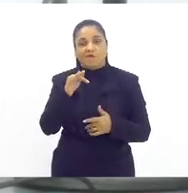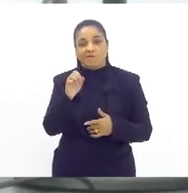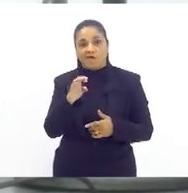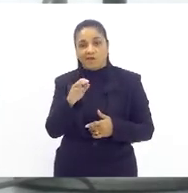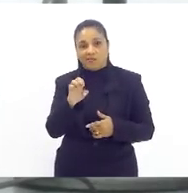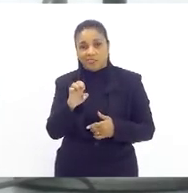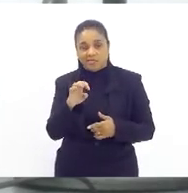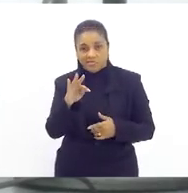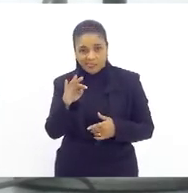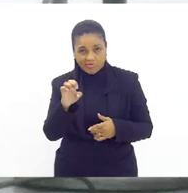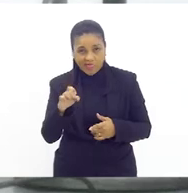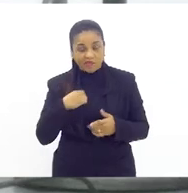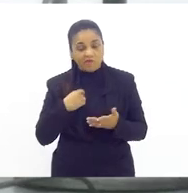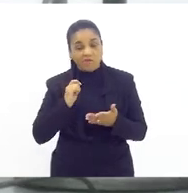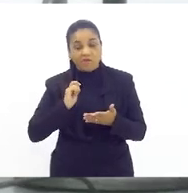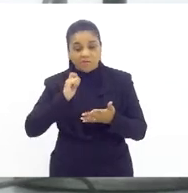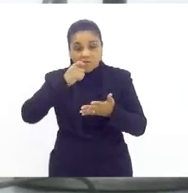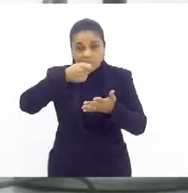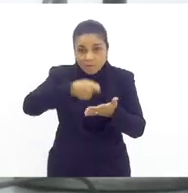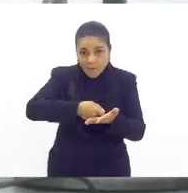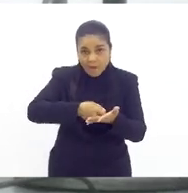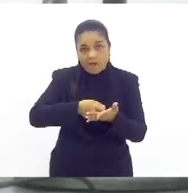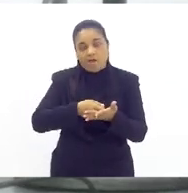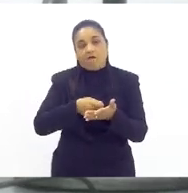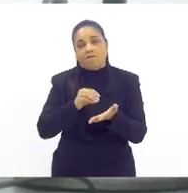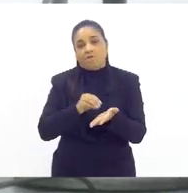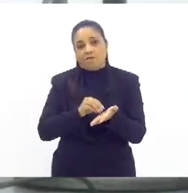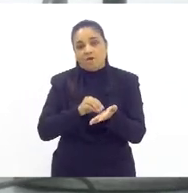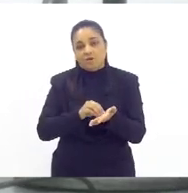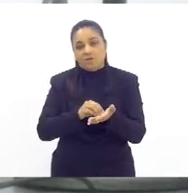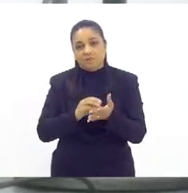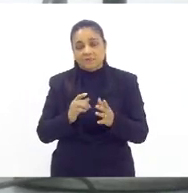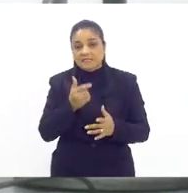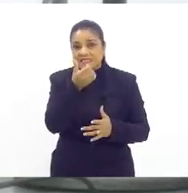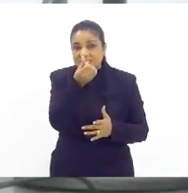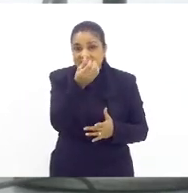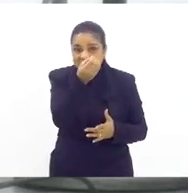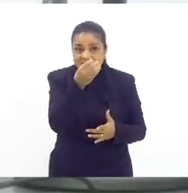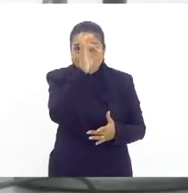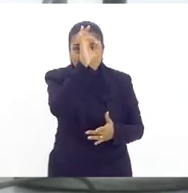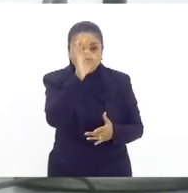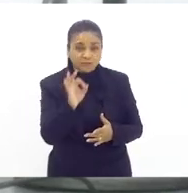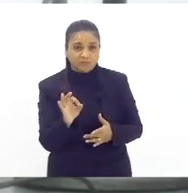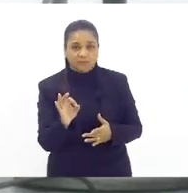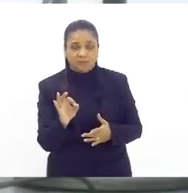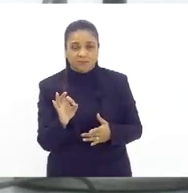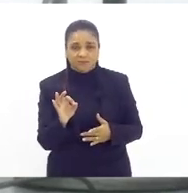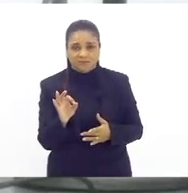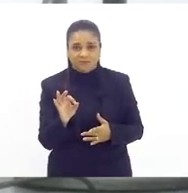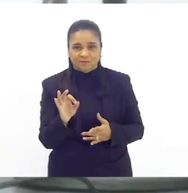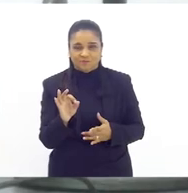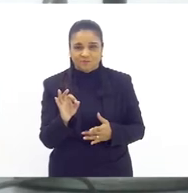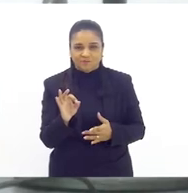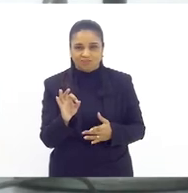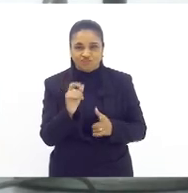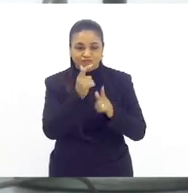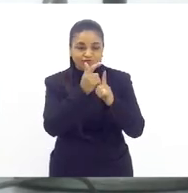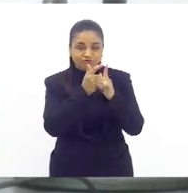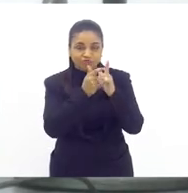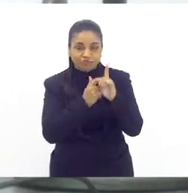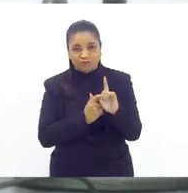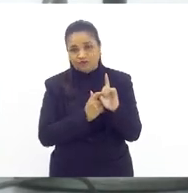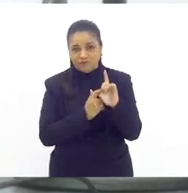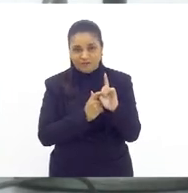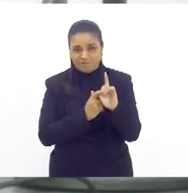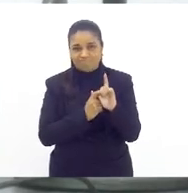esses restos a pagar né a representa mais de 60% das dívidas aí